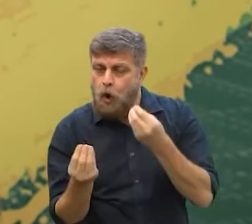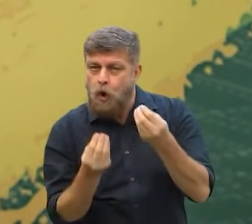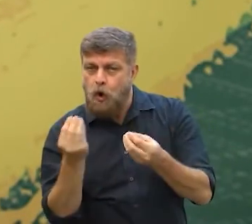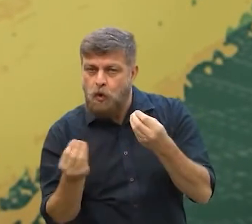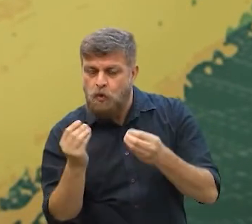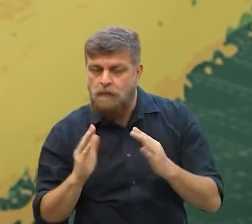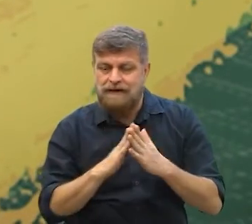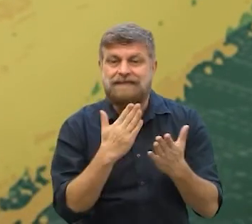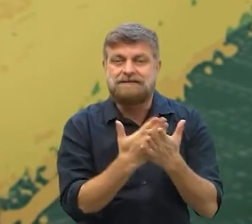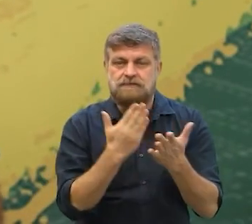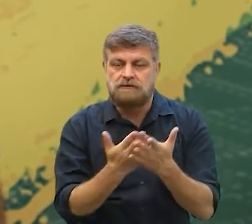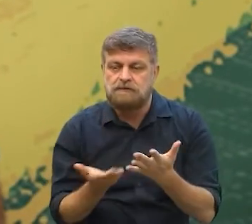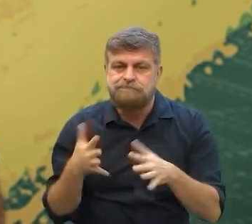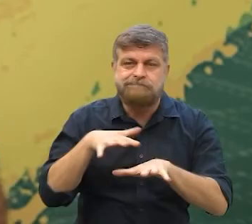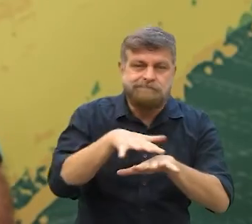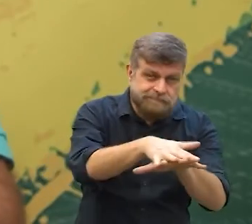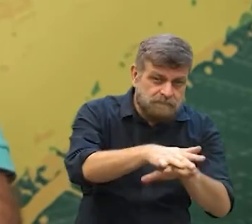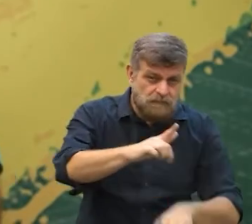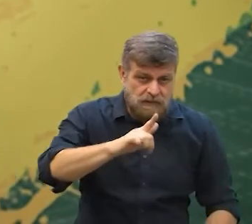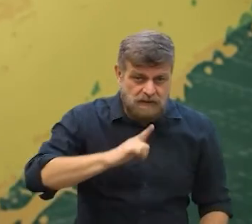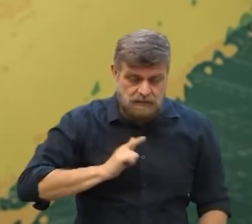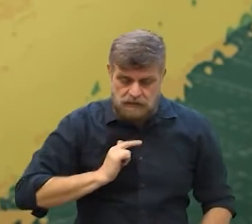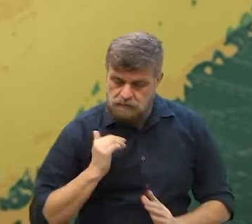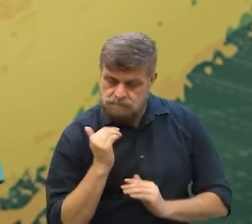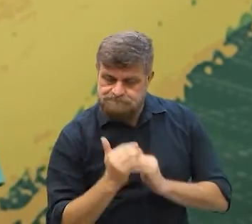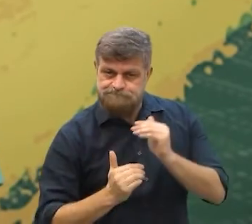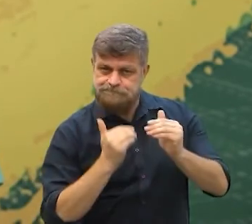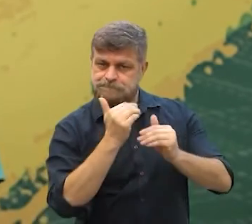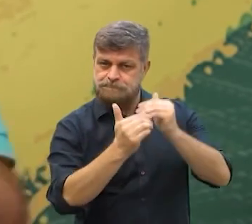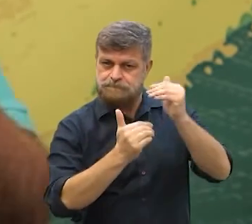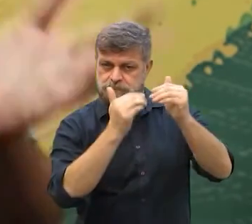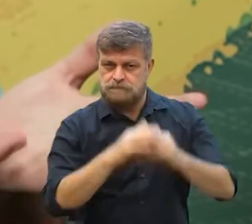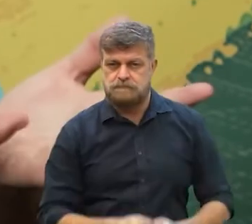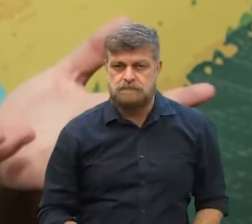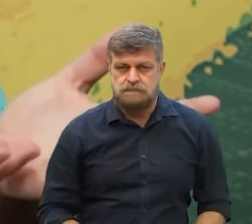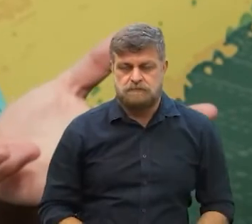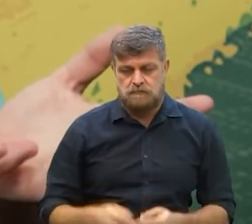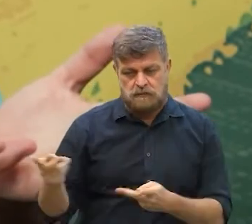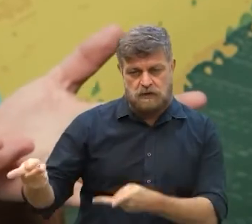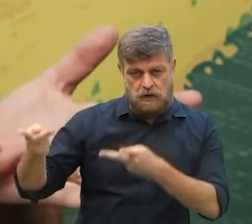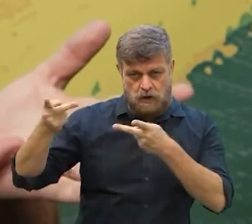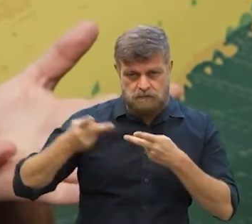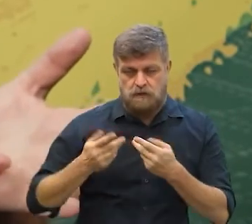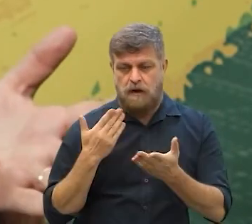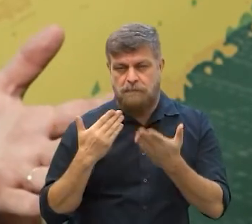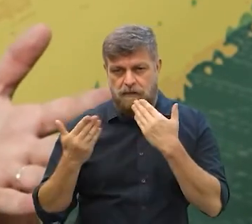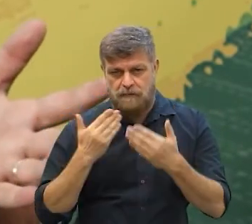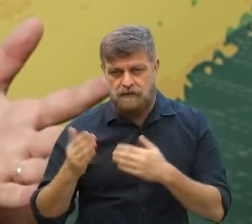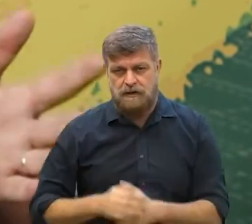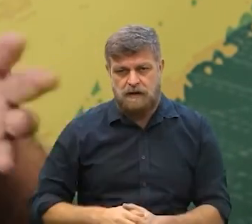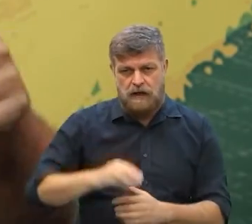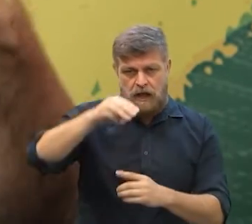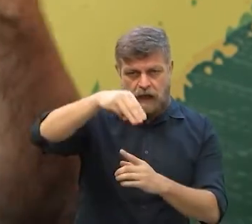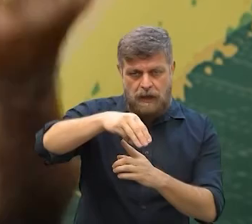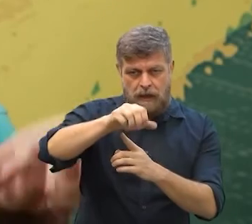se posicionando nas escolas, se tem havido evolução nesse sentido. Por isso, a gente vai bater um papo com a Maria